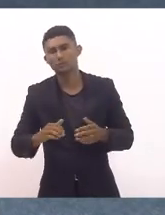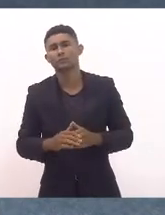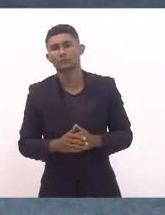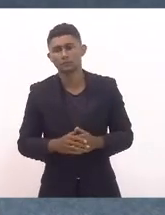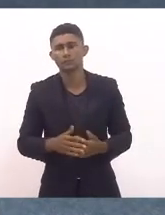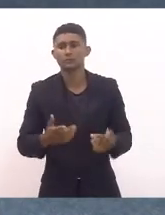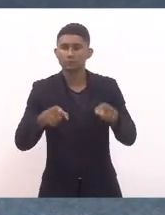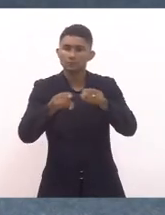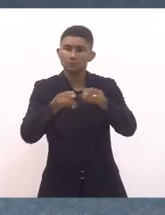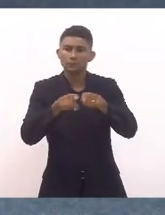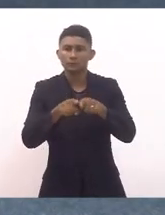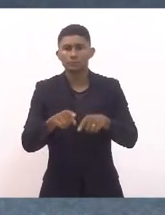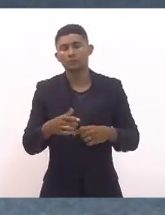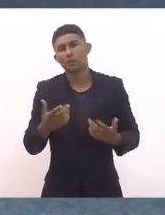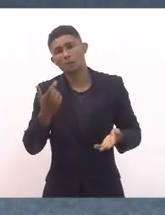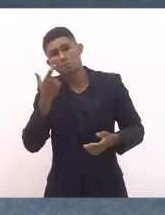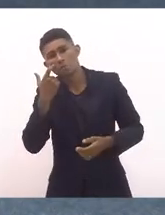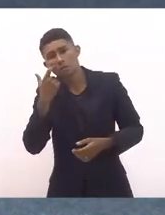até parta para